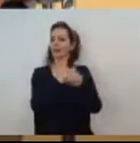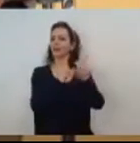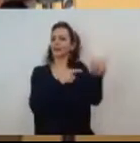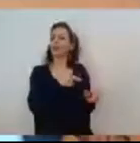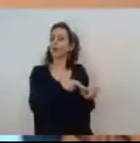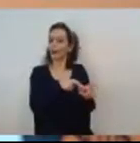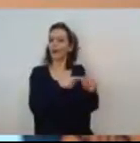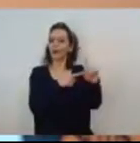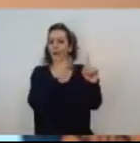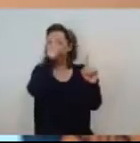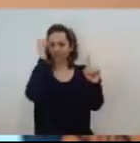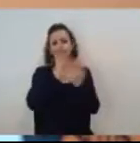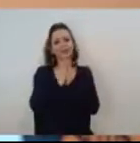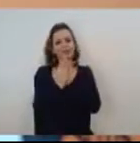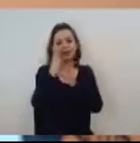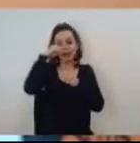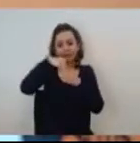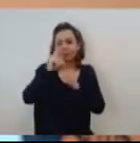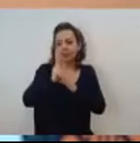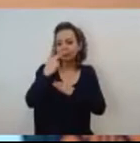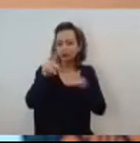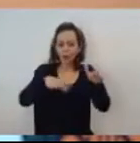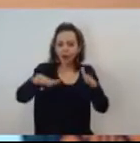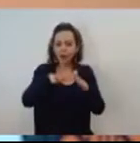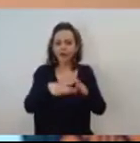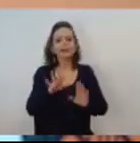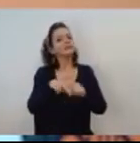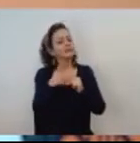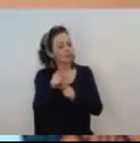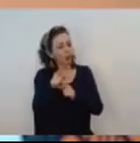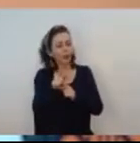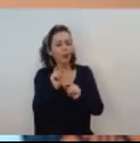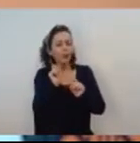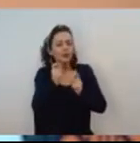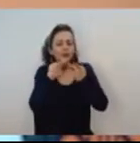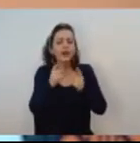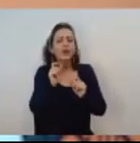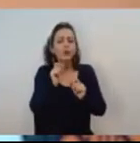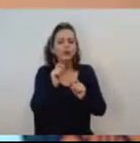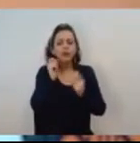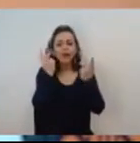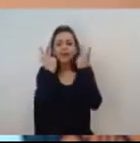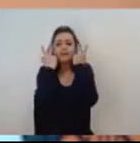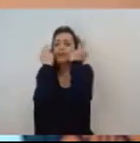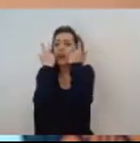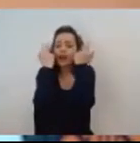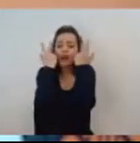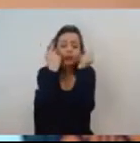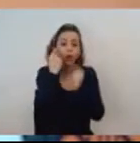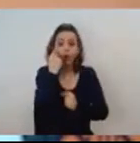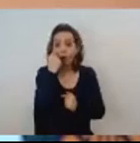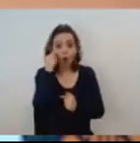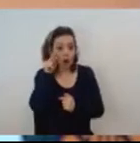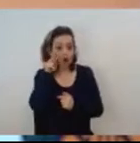coisa de naturalizar o olhar dois minutos né porque é aquilo é uma pessoa trans Mas ela tá trabalhando ela sabe o